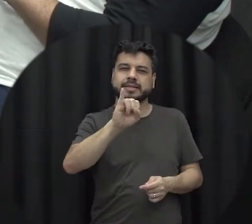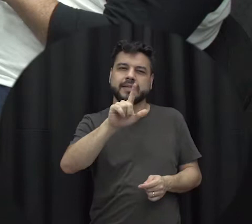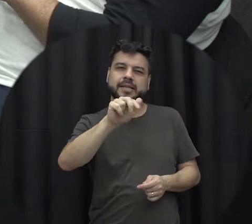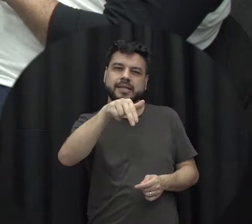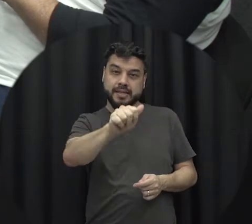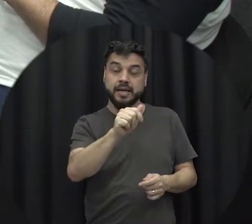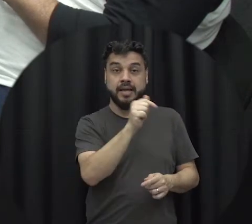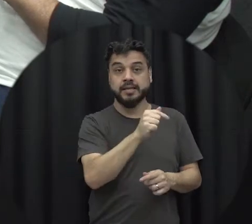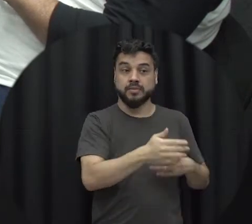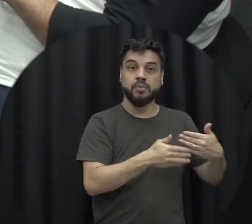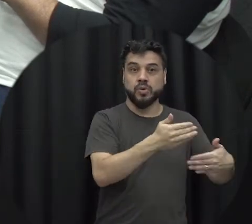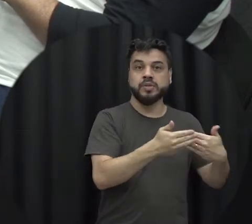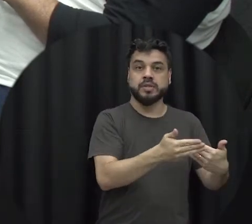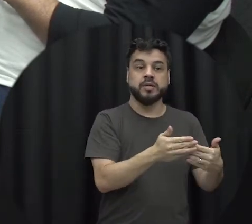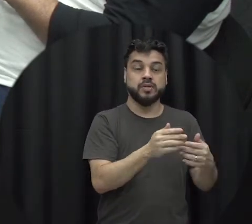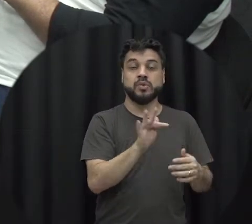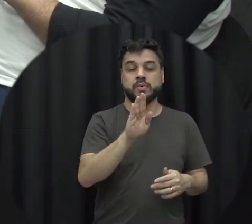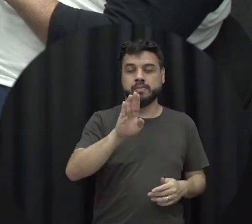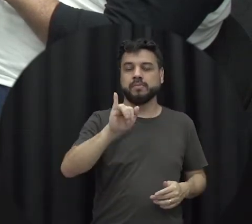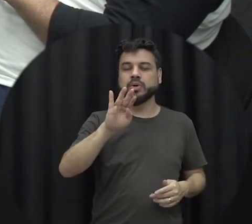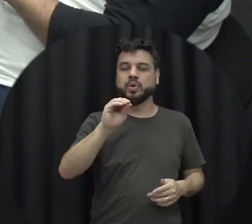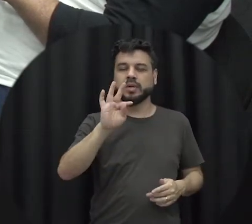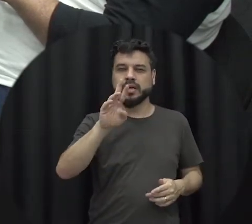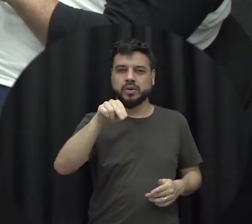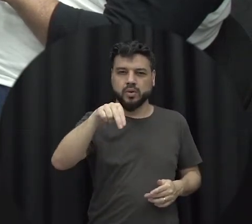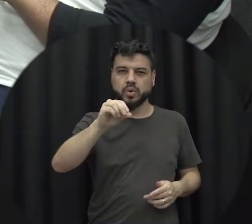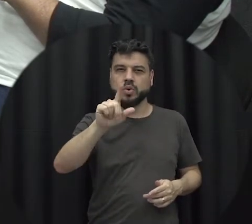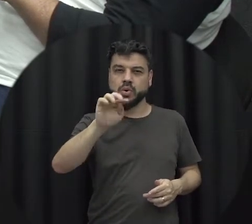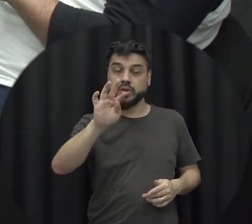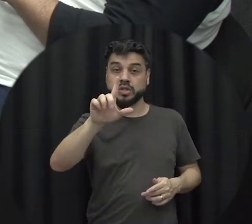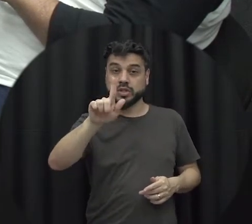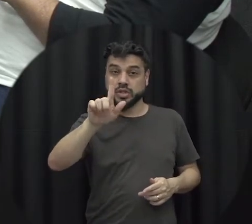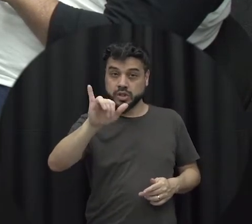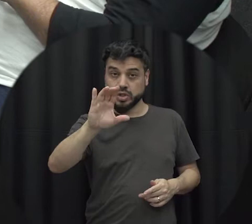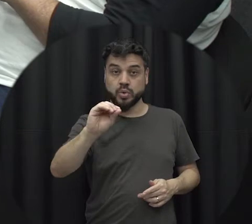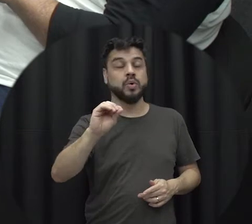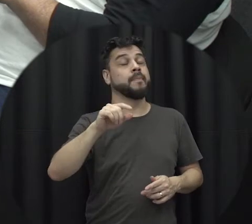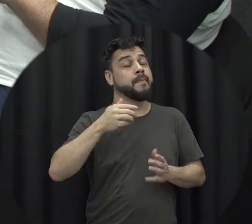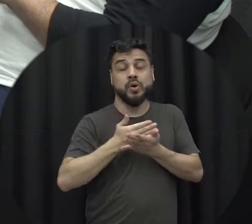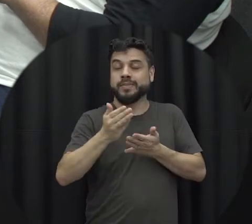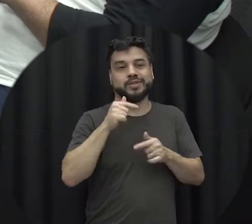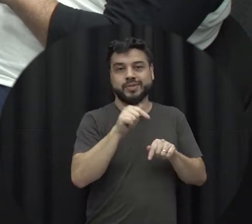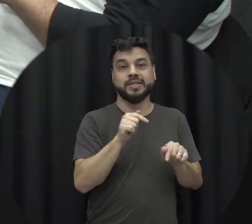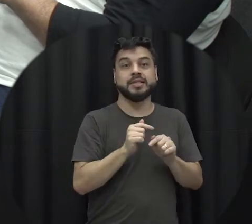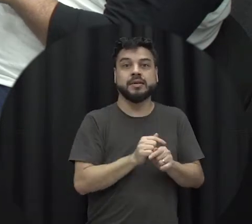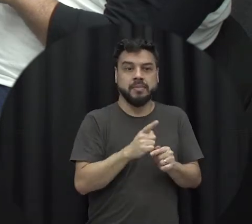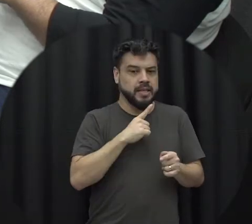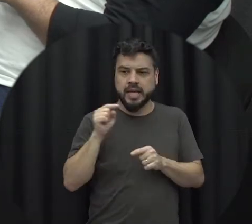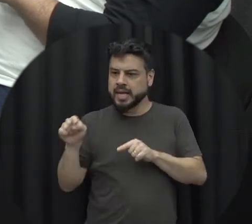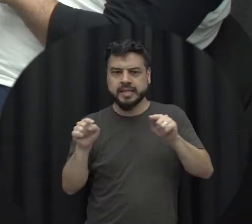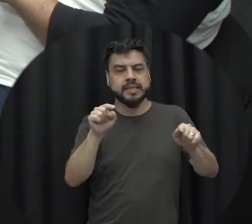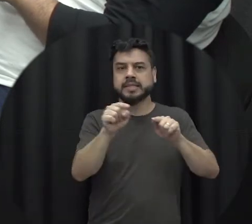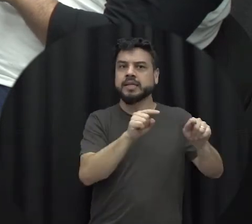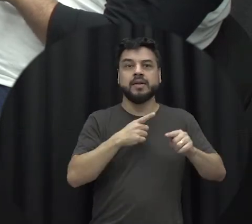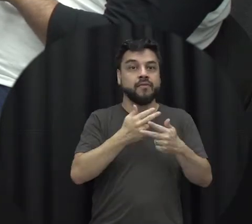processos biotecnológicos de aplicação dos fungos, mas vai muito além disso. Assim. A gente não tem muita consciência